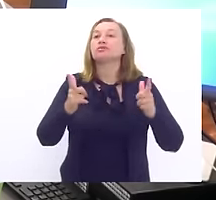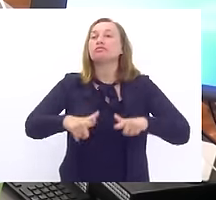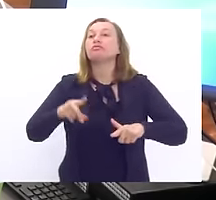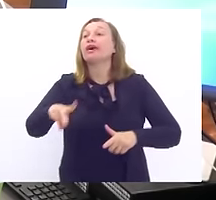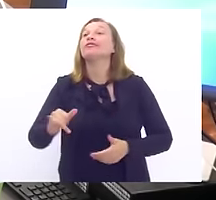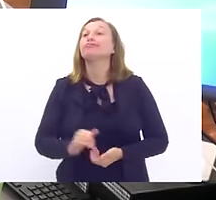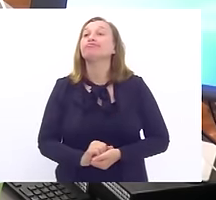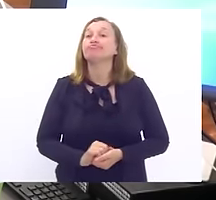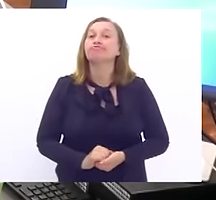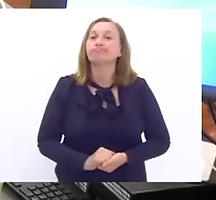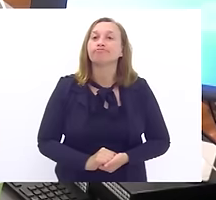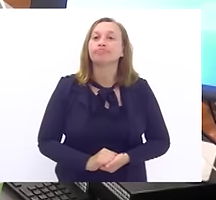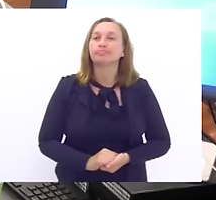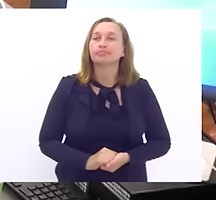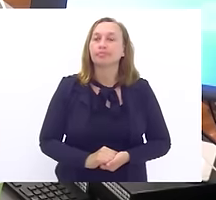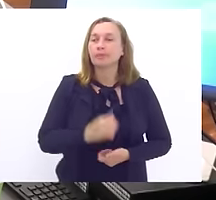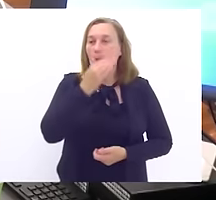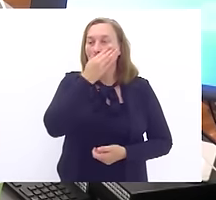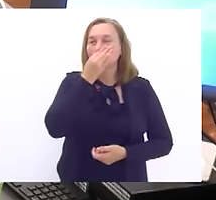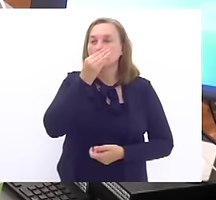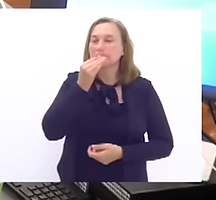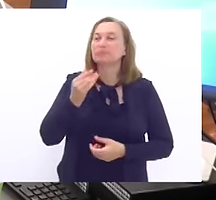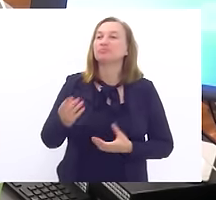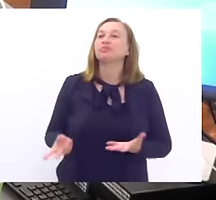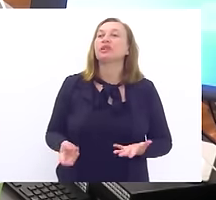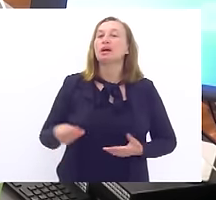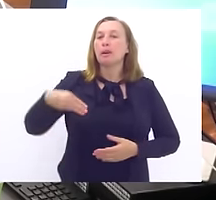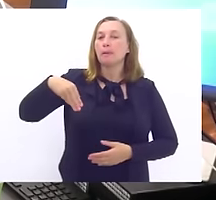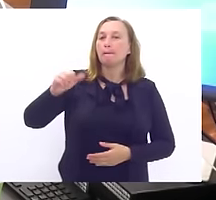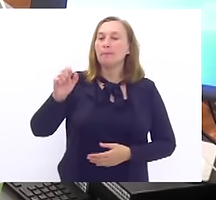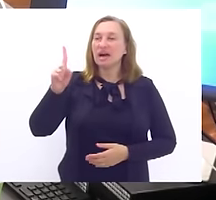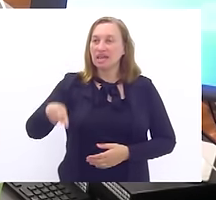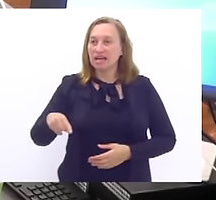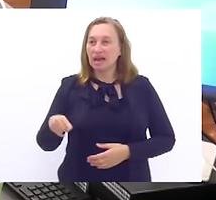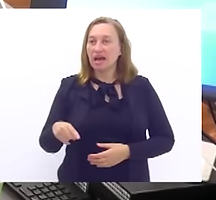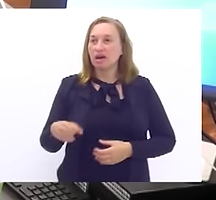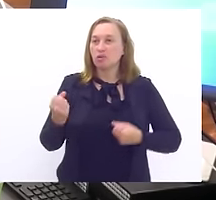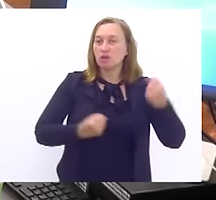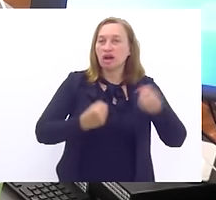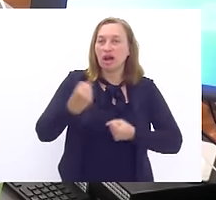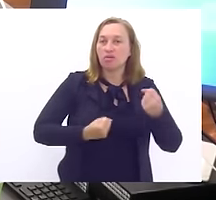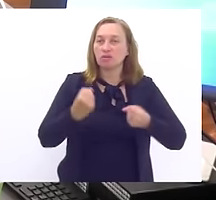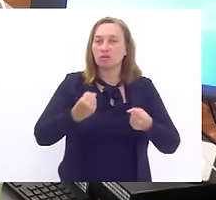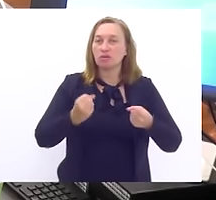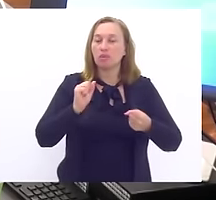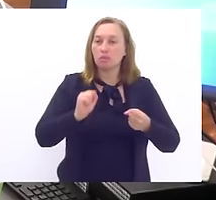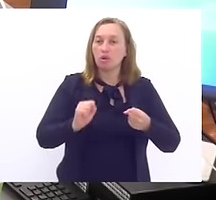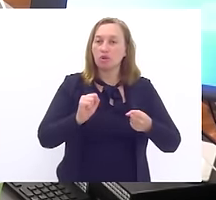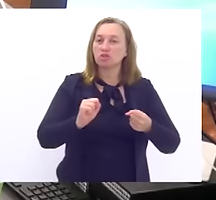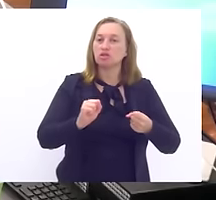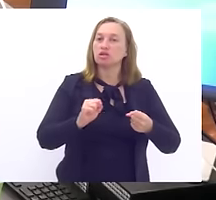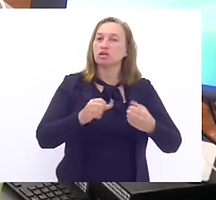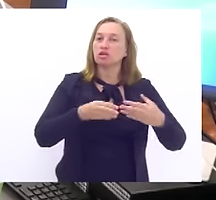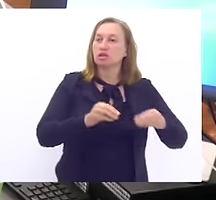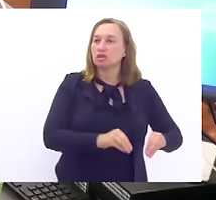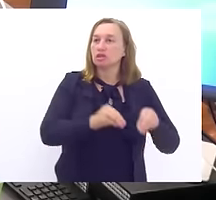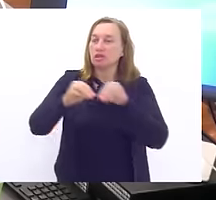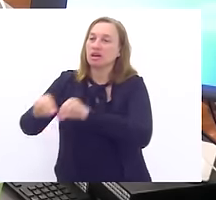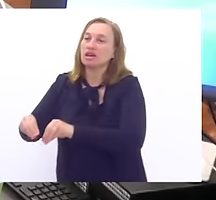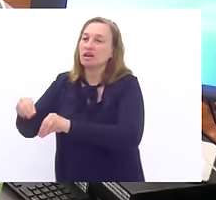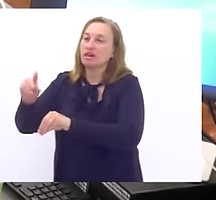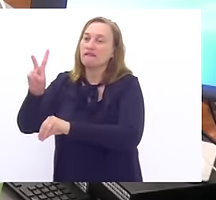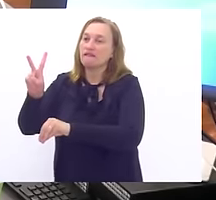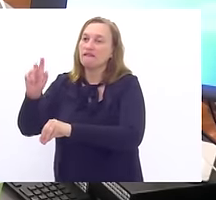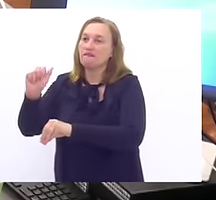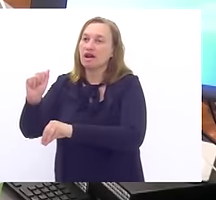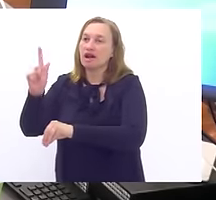vai o veículo foi apreendido em Maricá ele pode ir lá para Vargem Grande por exemplo não mas não é